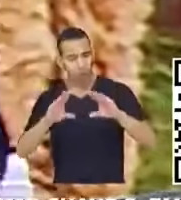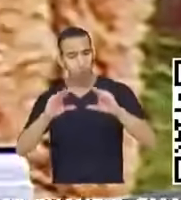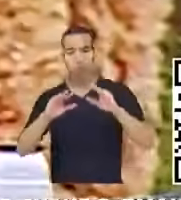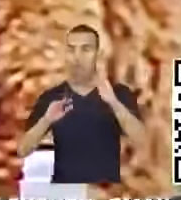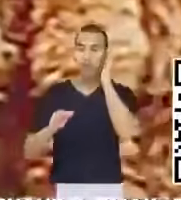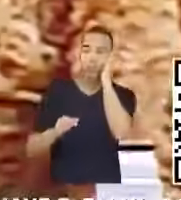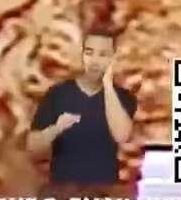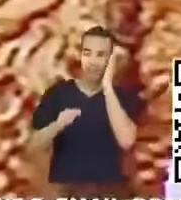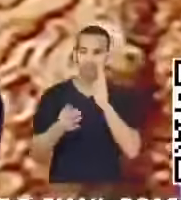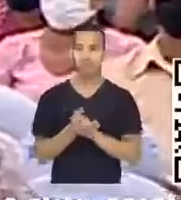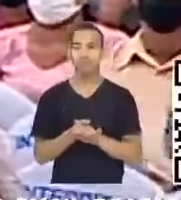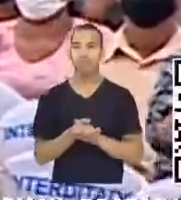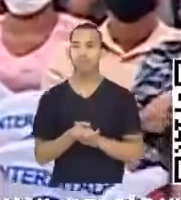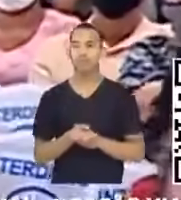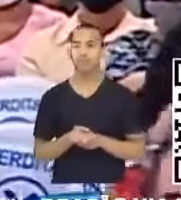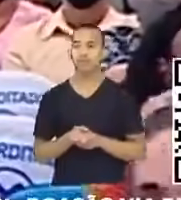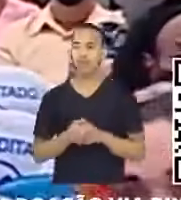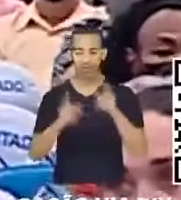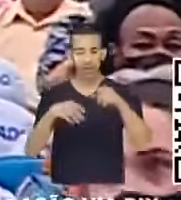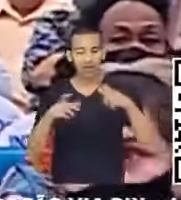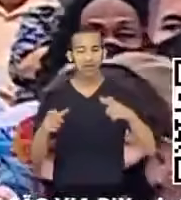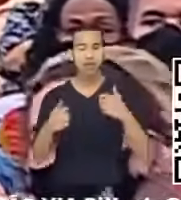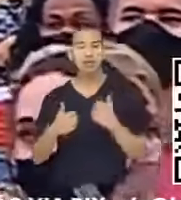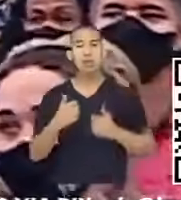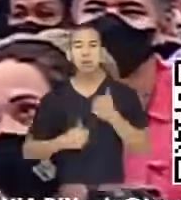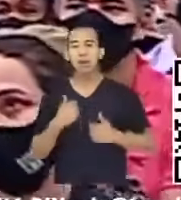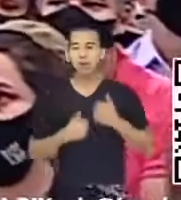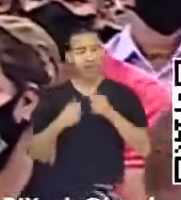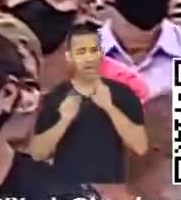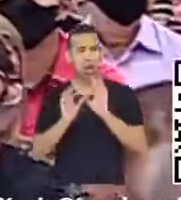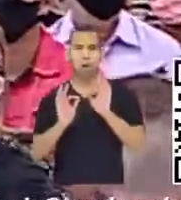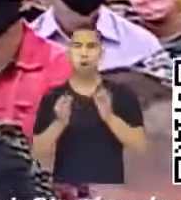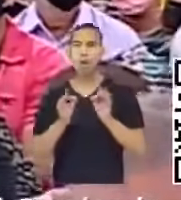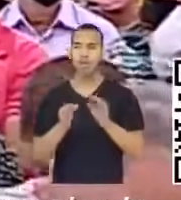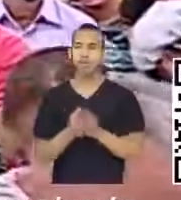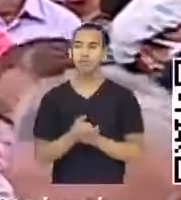o porquê do do lugar onde eu tomava banho e já era caótico